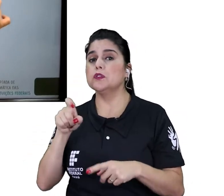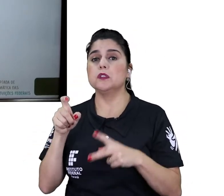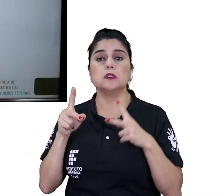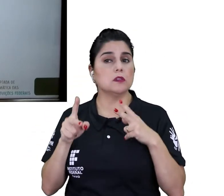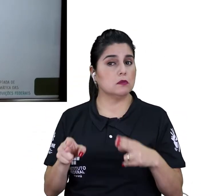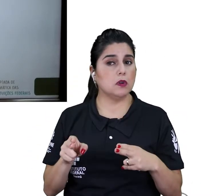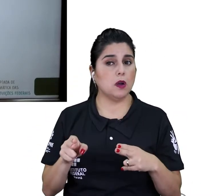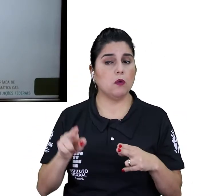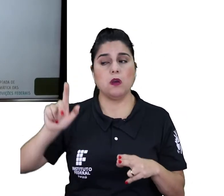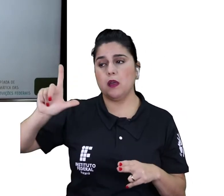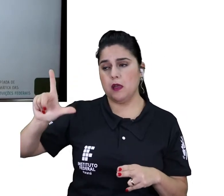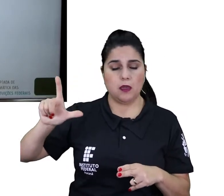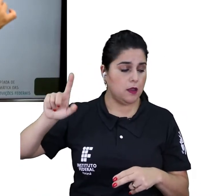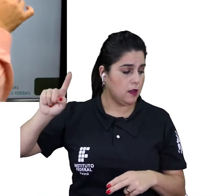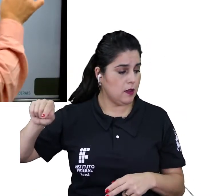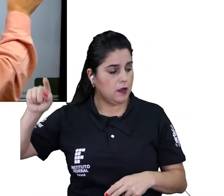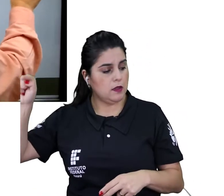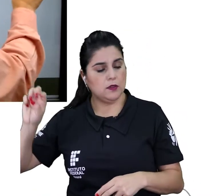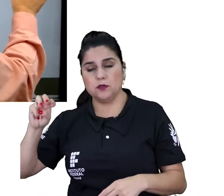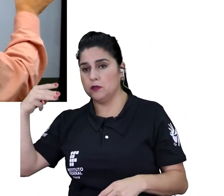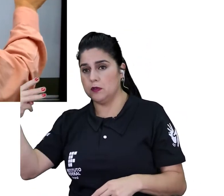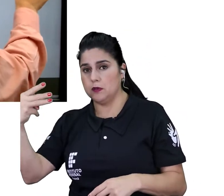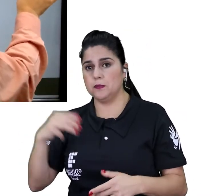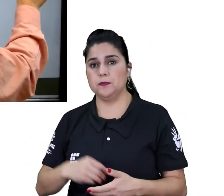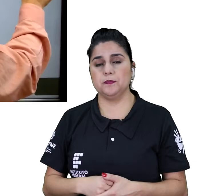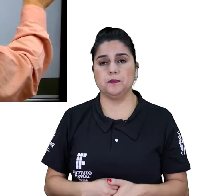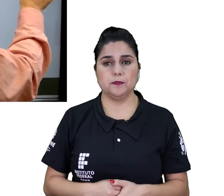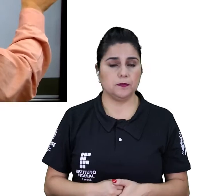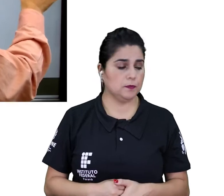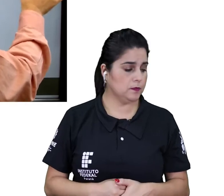será igual a L raiz de 3